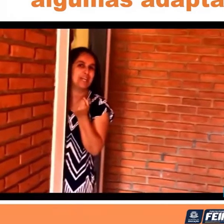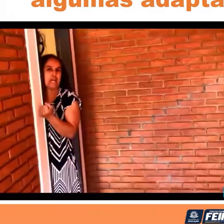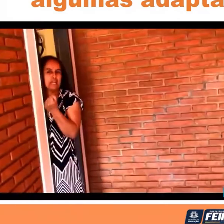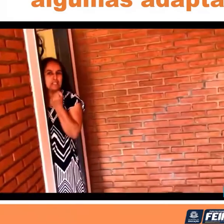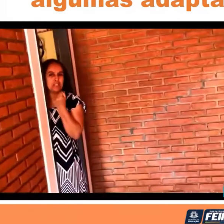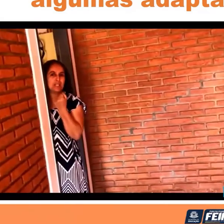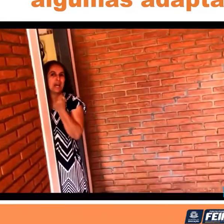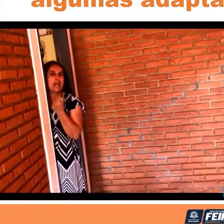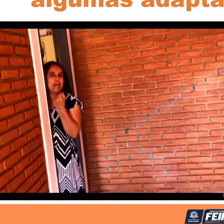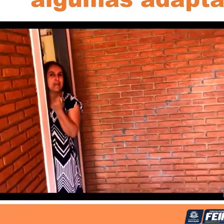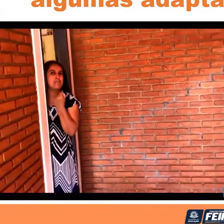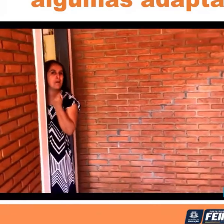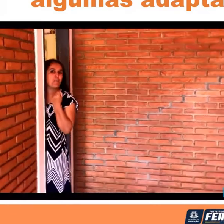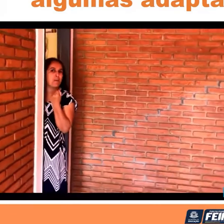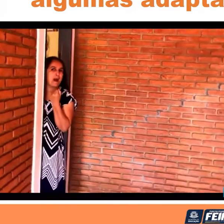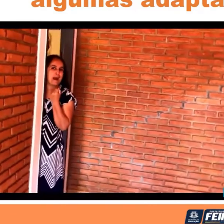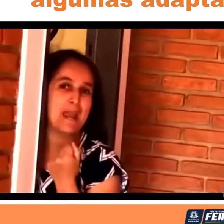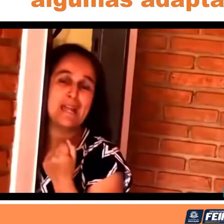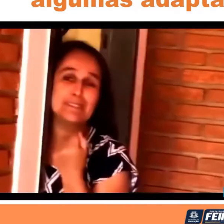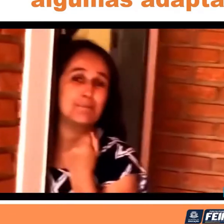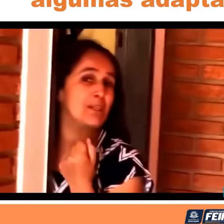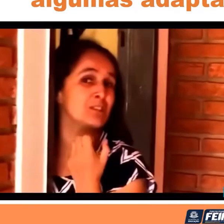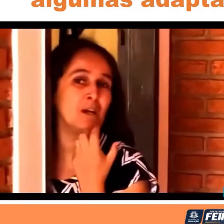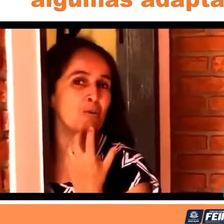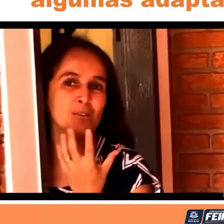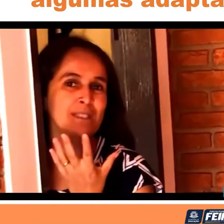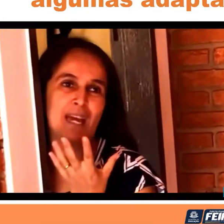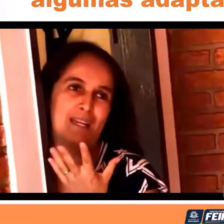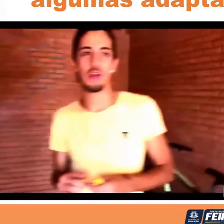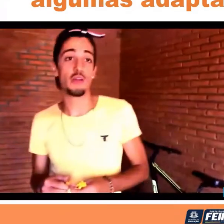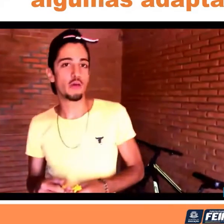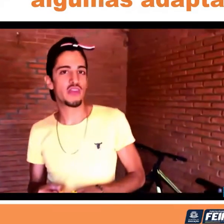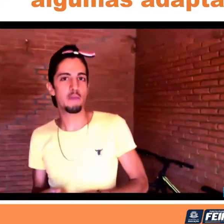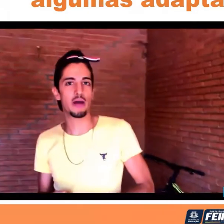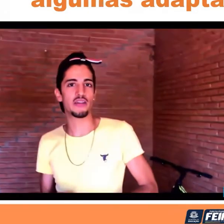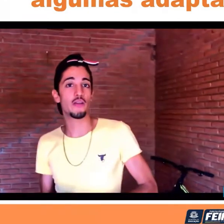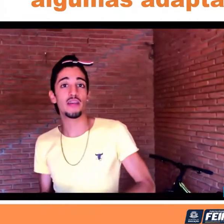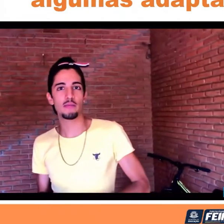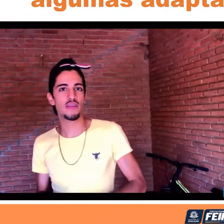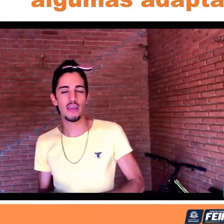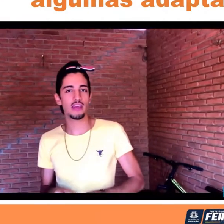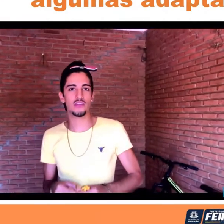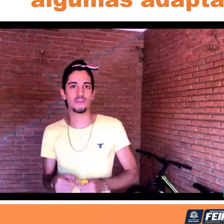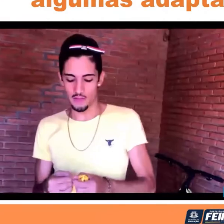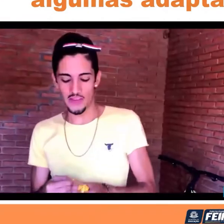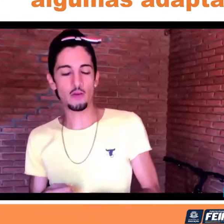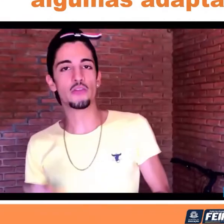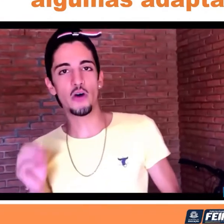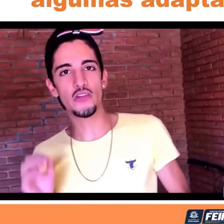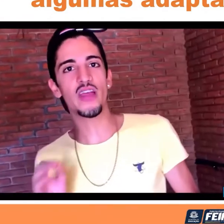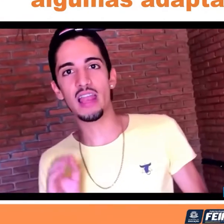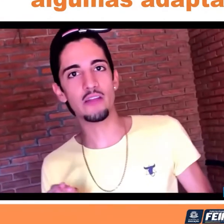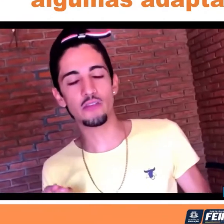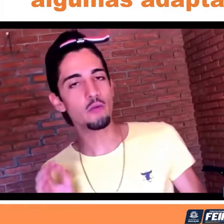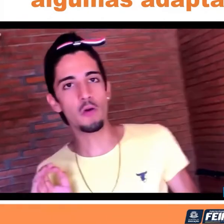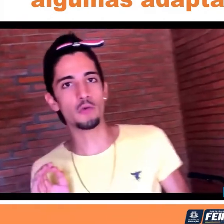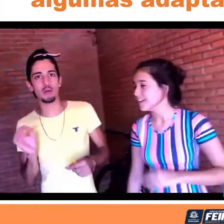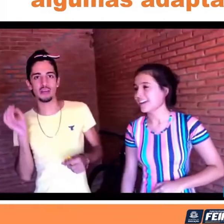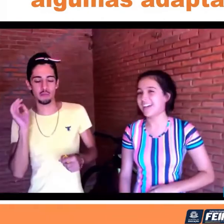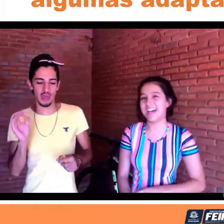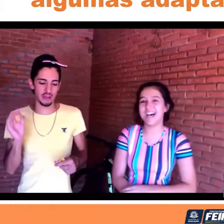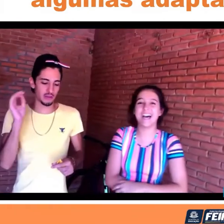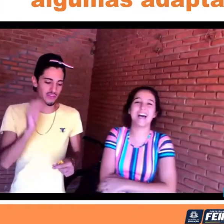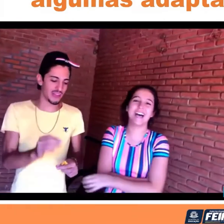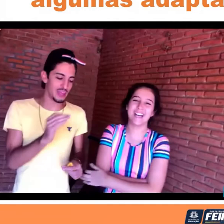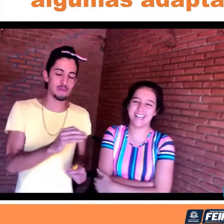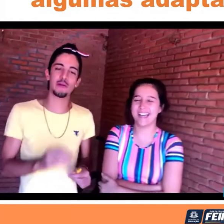do Vantier em tirar quem parou o par. Ele simplesmente não consegue. Olha, eu não sei, par, você não nasceu pra fazer isso. Eu nasci com todos os talentos do